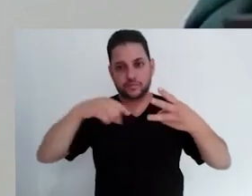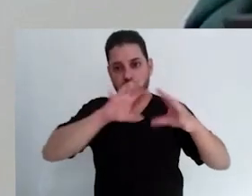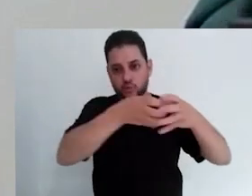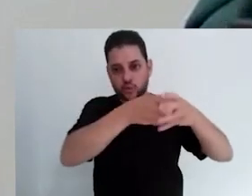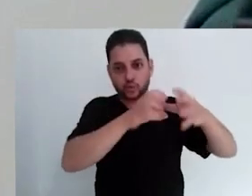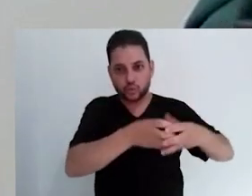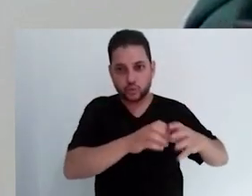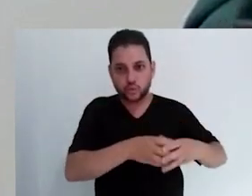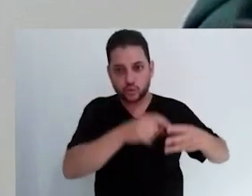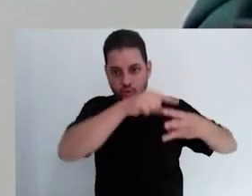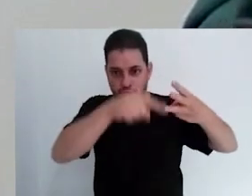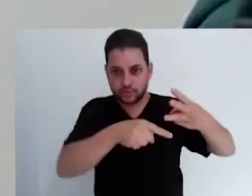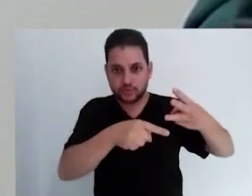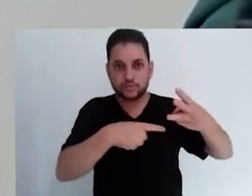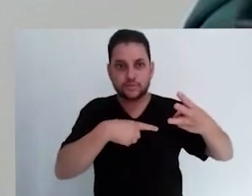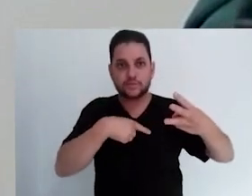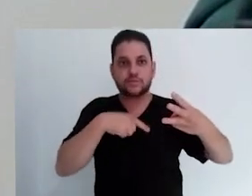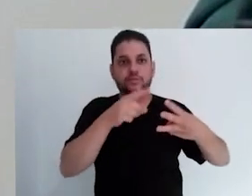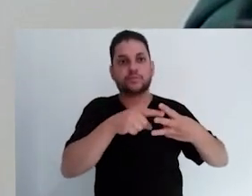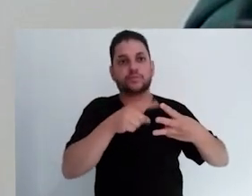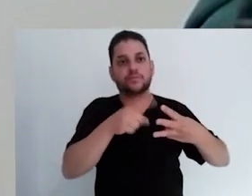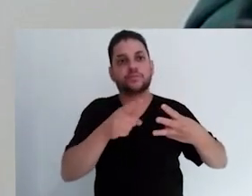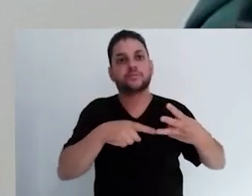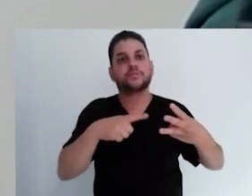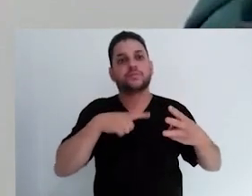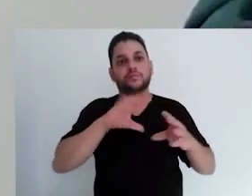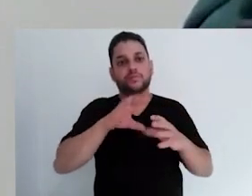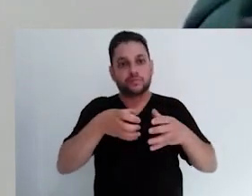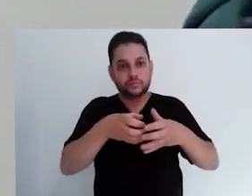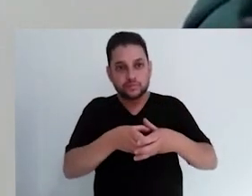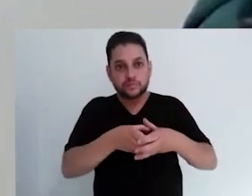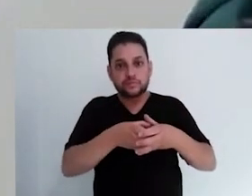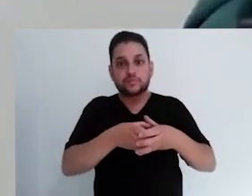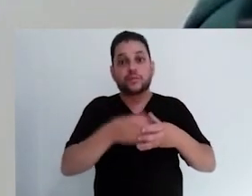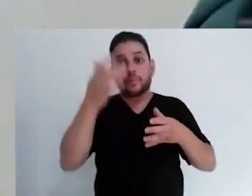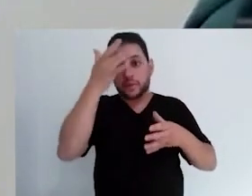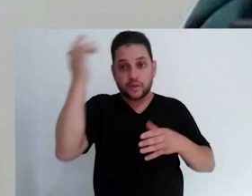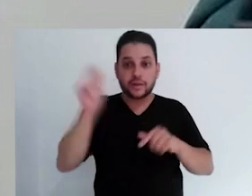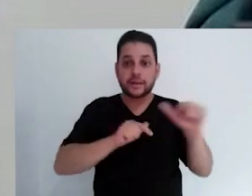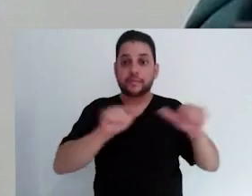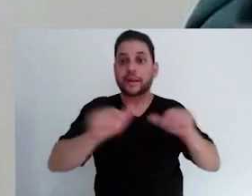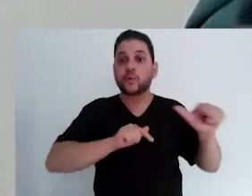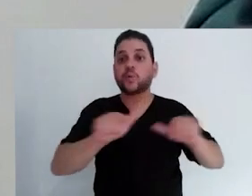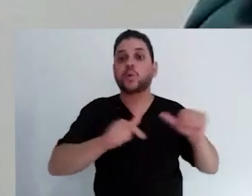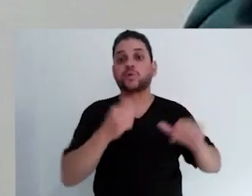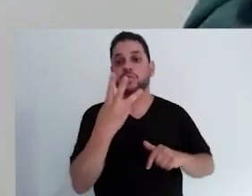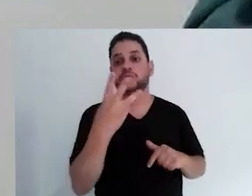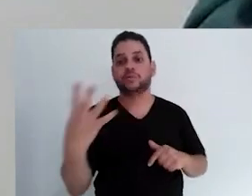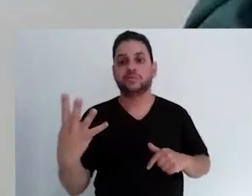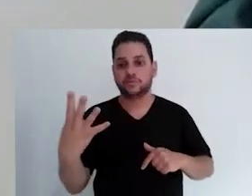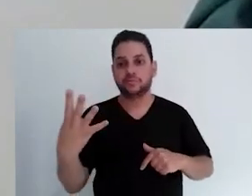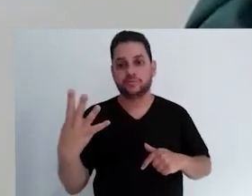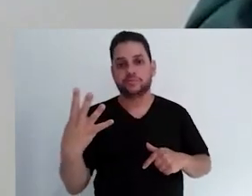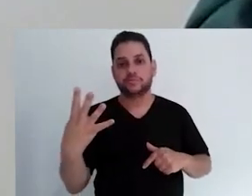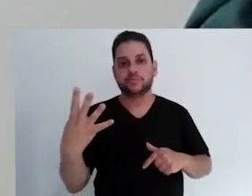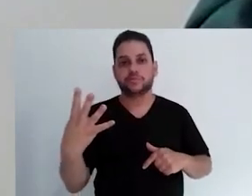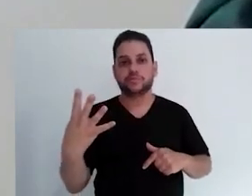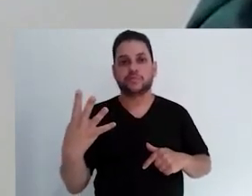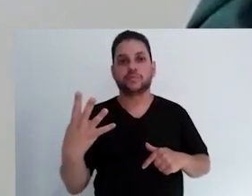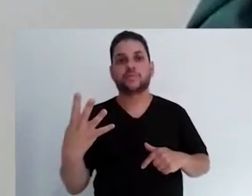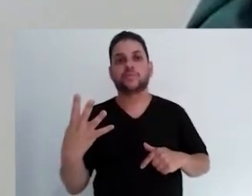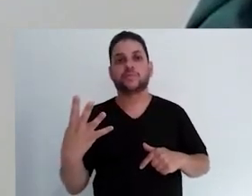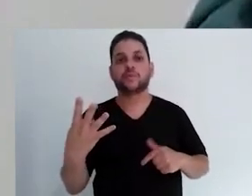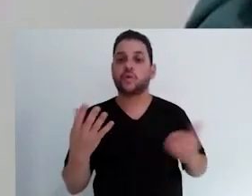São lotados, o quadro ideal dos núcleos é de 34 servidores, hoje conta efetivamente com